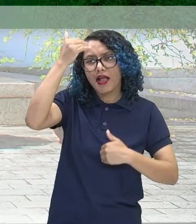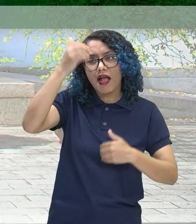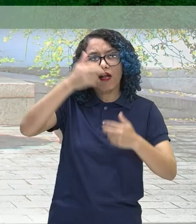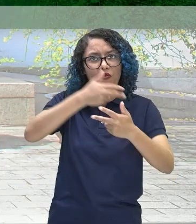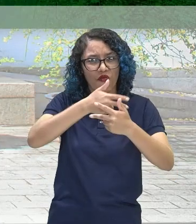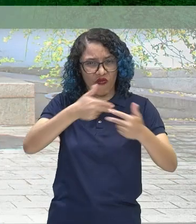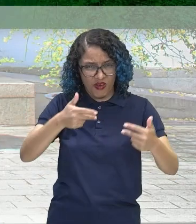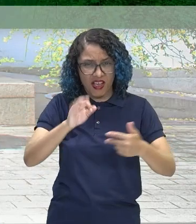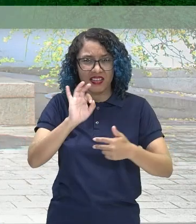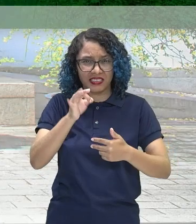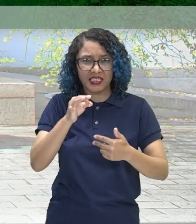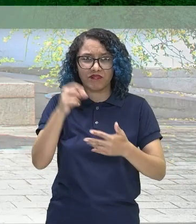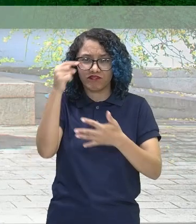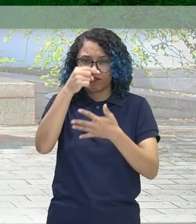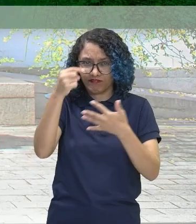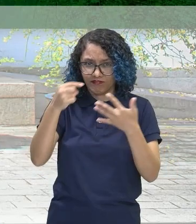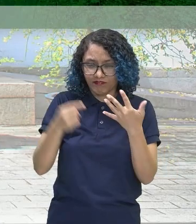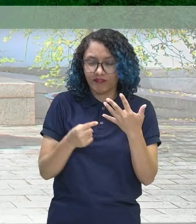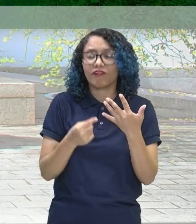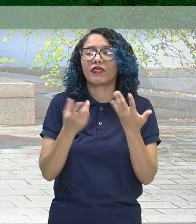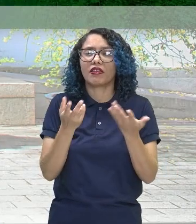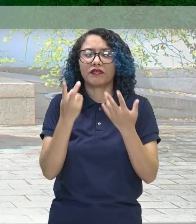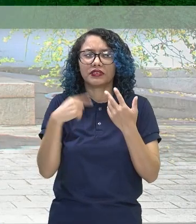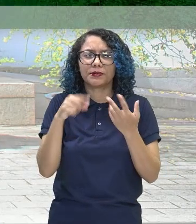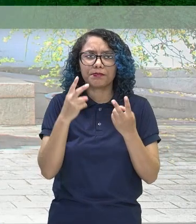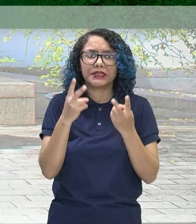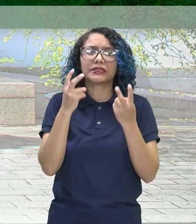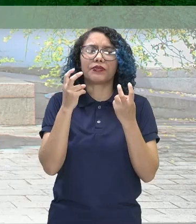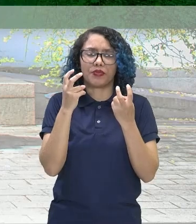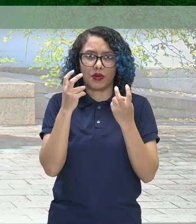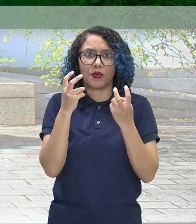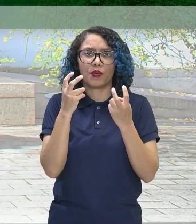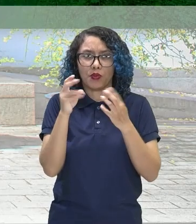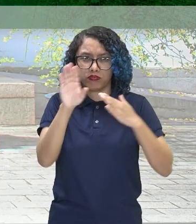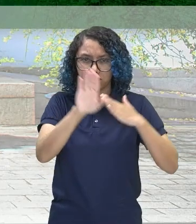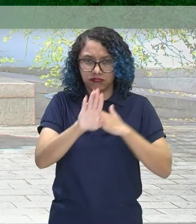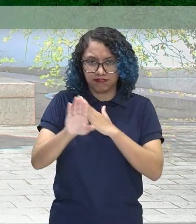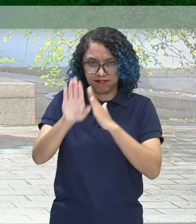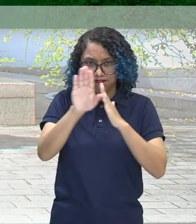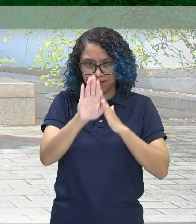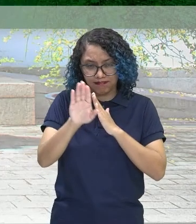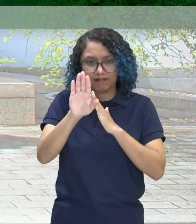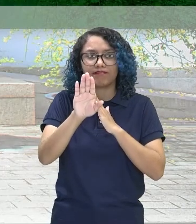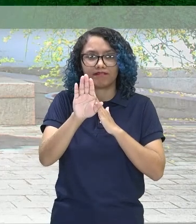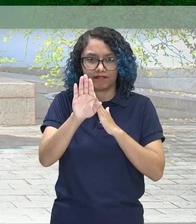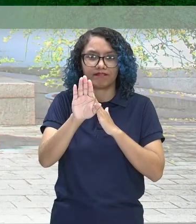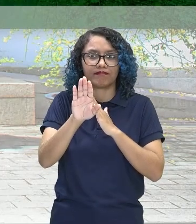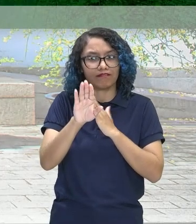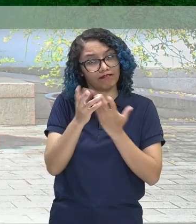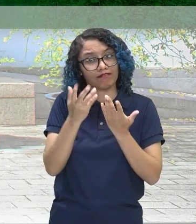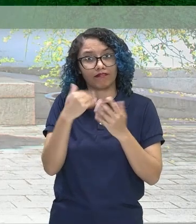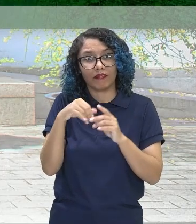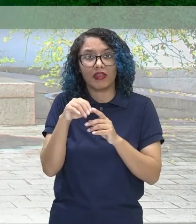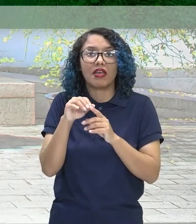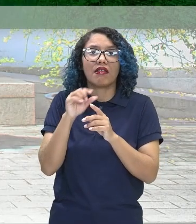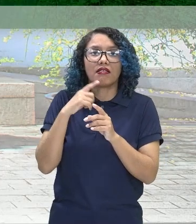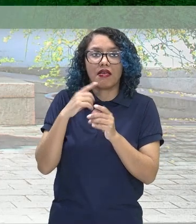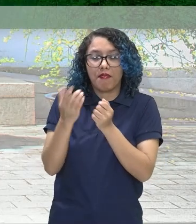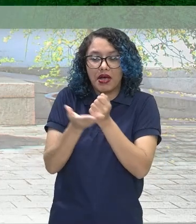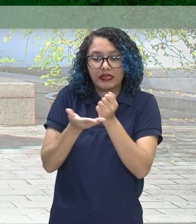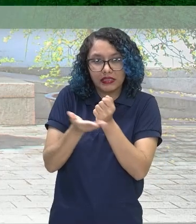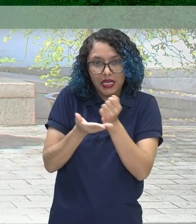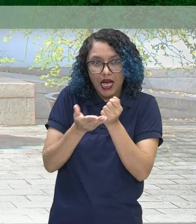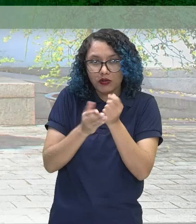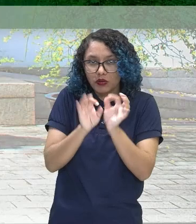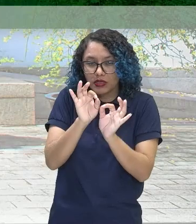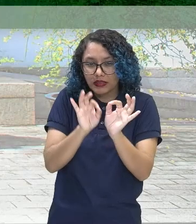Então já deu para perceber, que realmente o Kung Fu é inspirado aí nesses animais e nos elementos